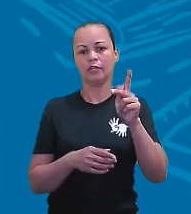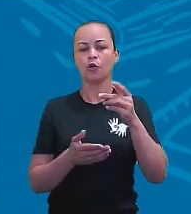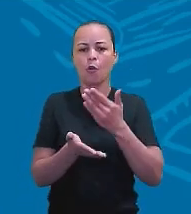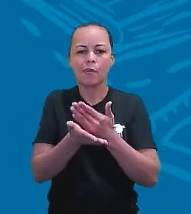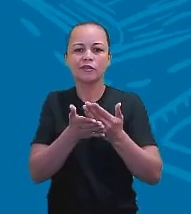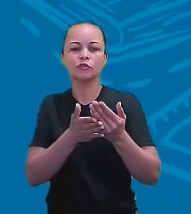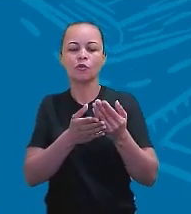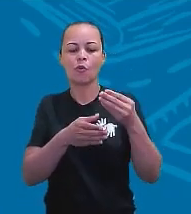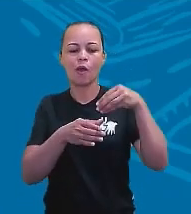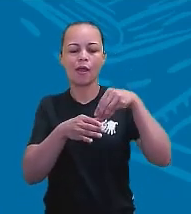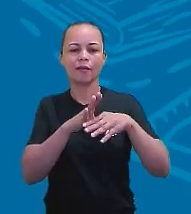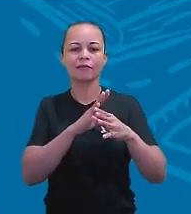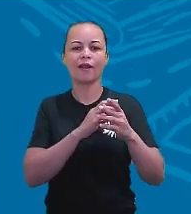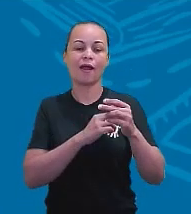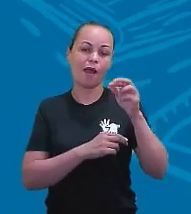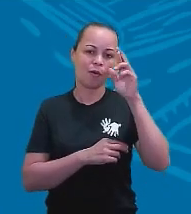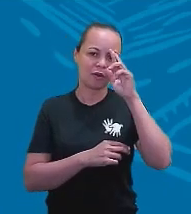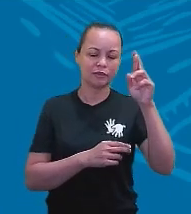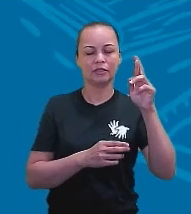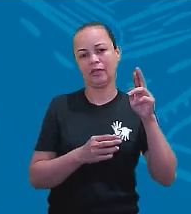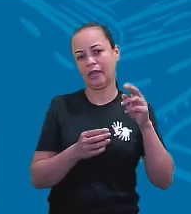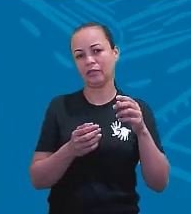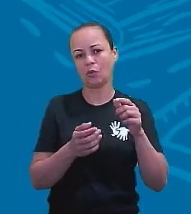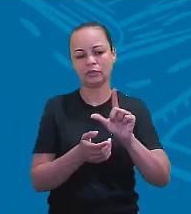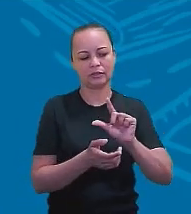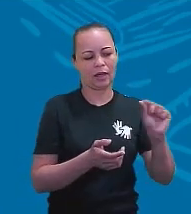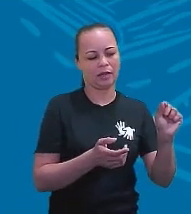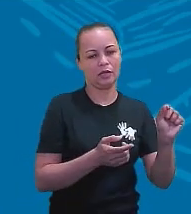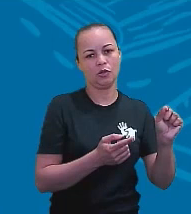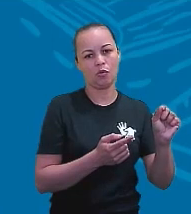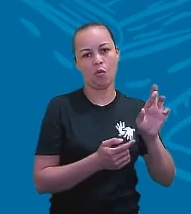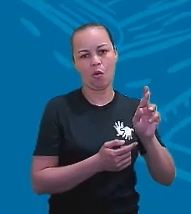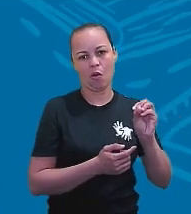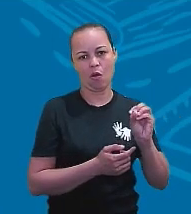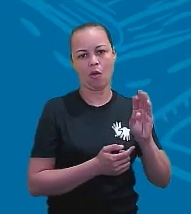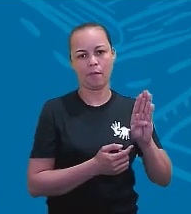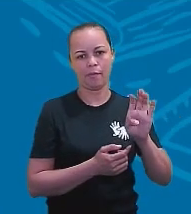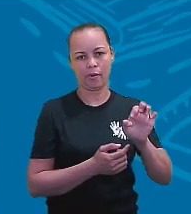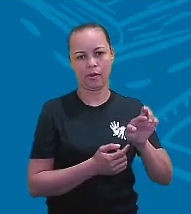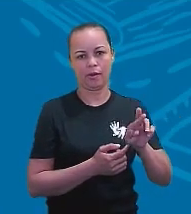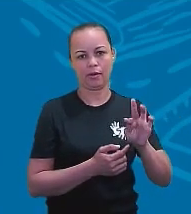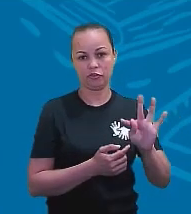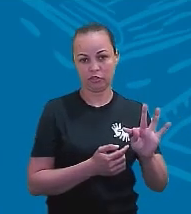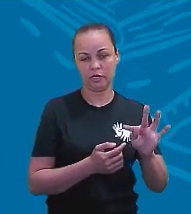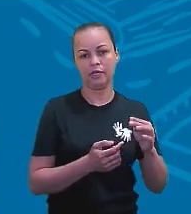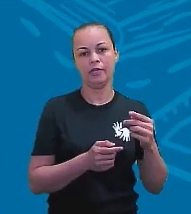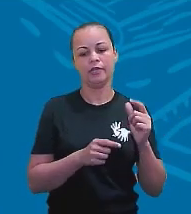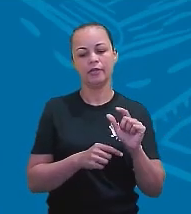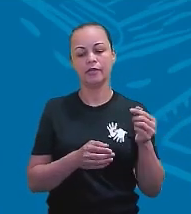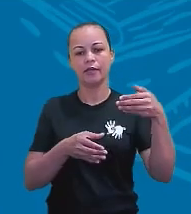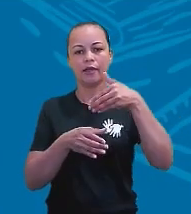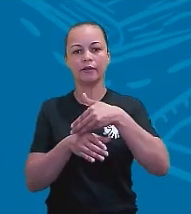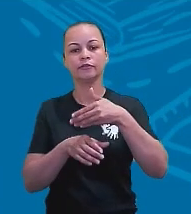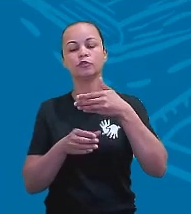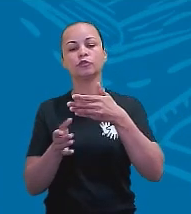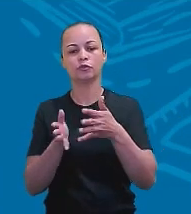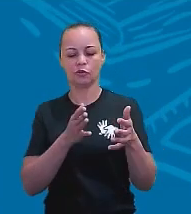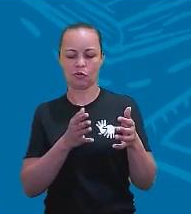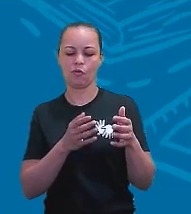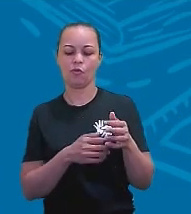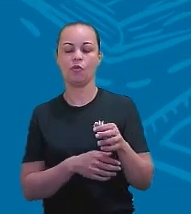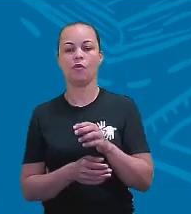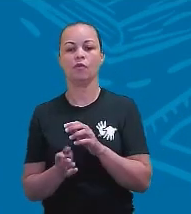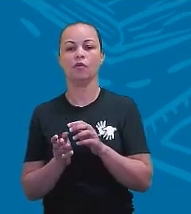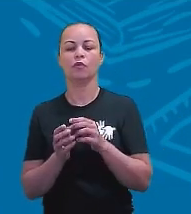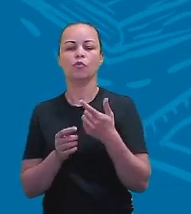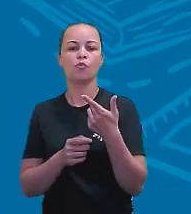Robert saiu e aí quem entrou foi o Frank Parrish, ok? Bom, nomes não tão comuns, né, gente?